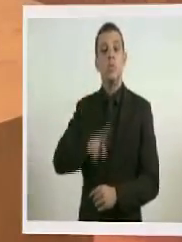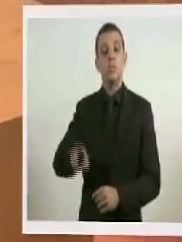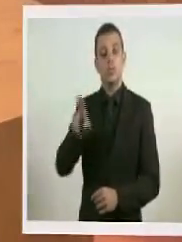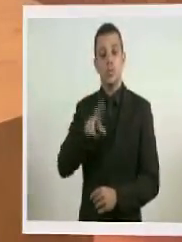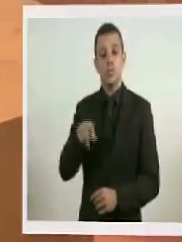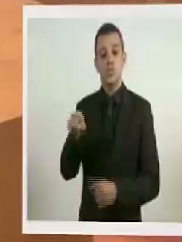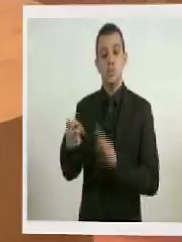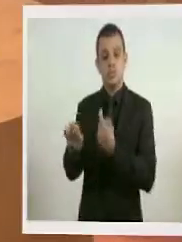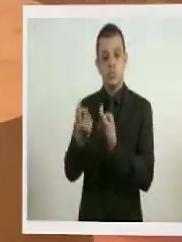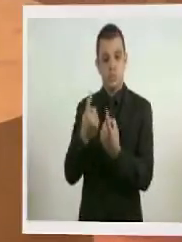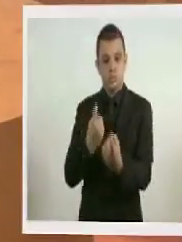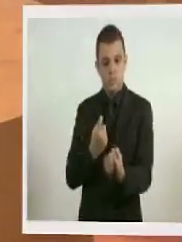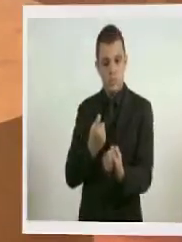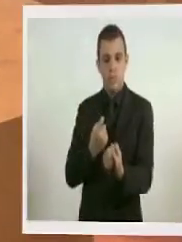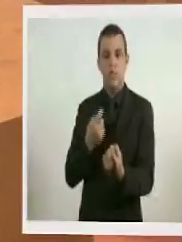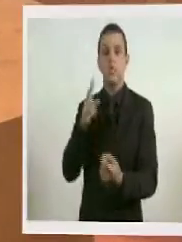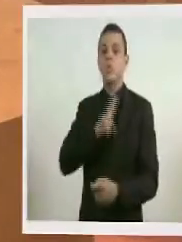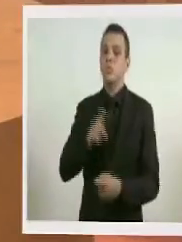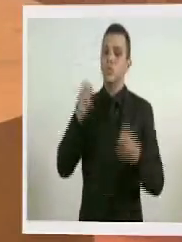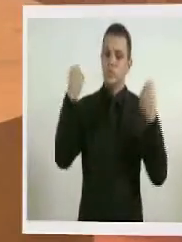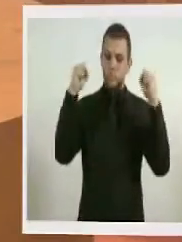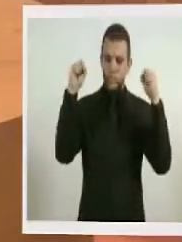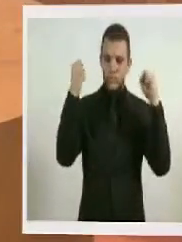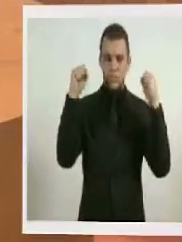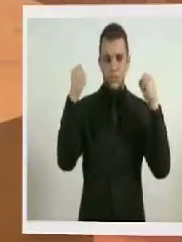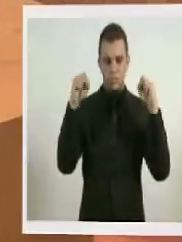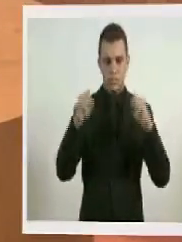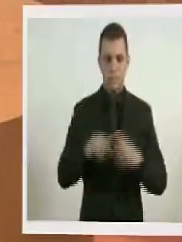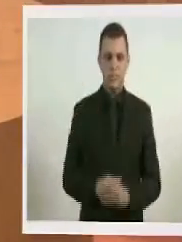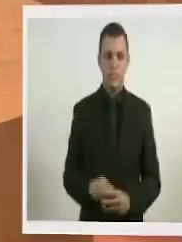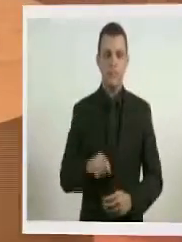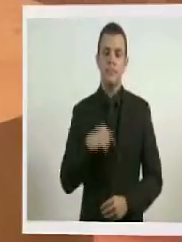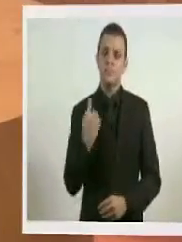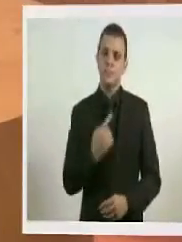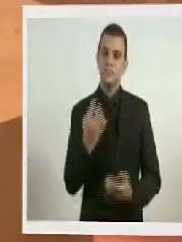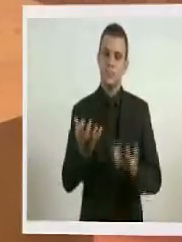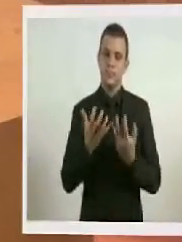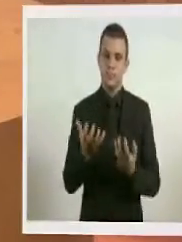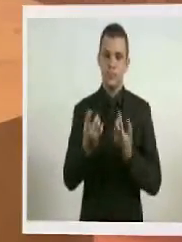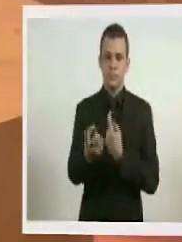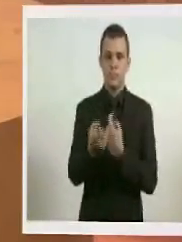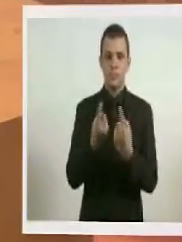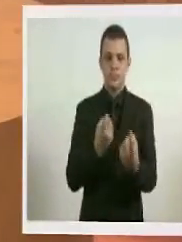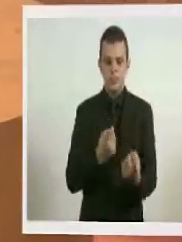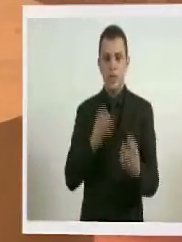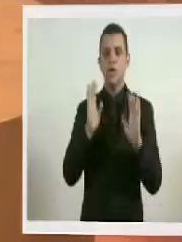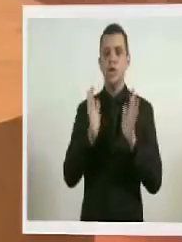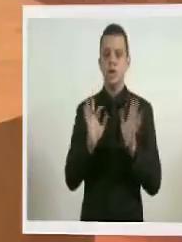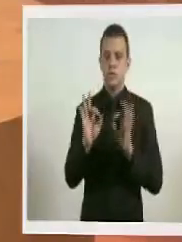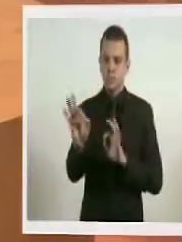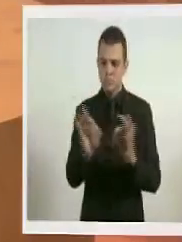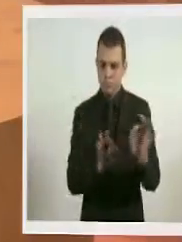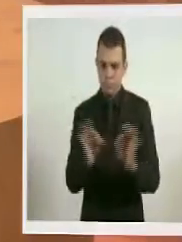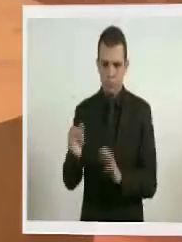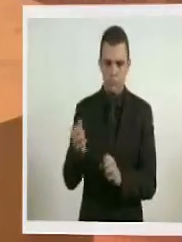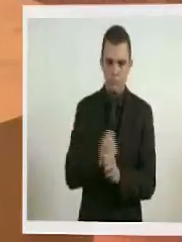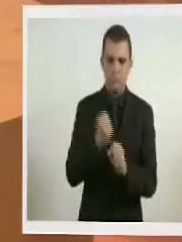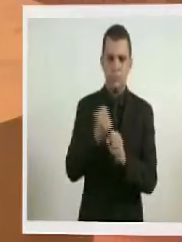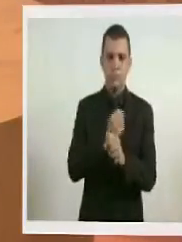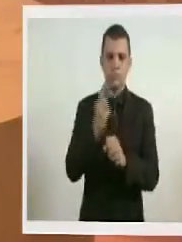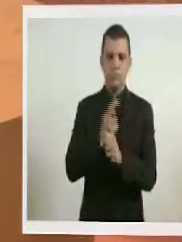para sua atividade física. Então nós queremos, a avenida foi toda recuperada ano passado pelo governo do